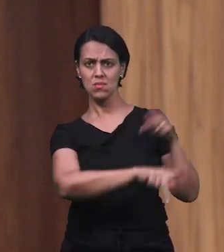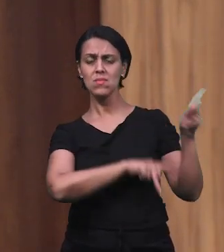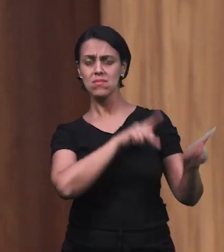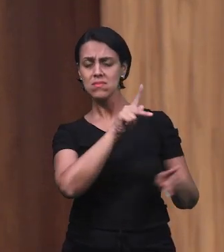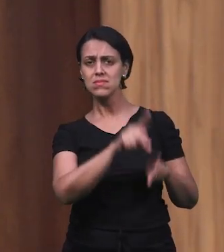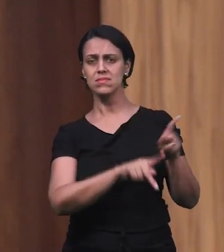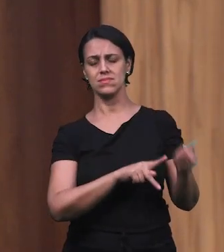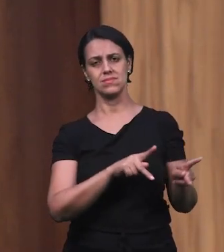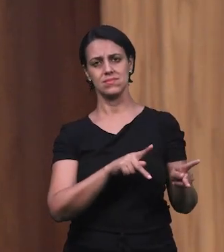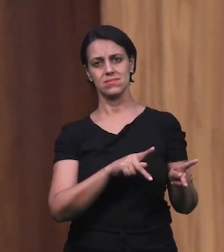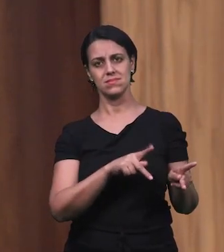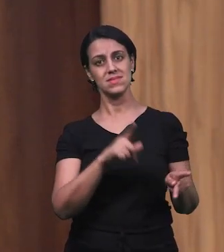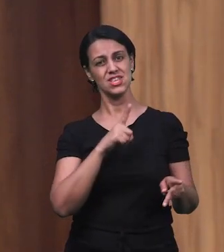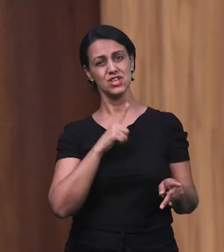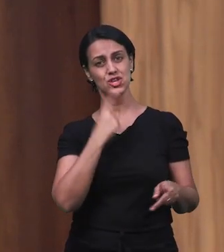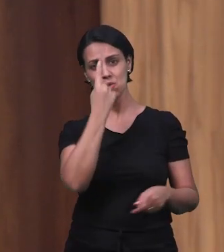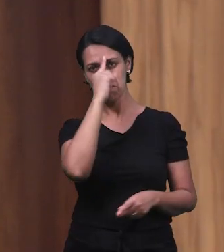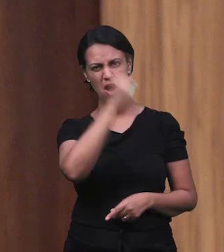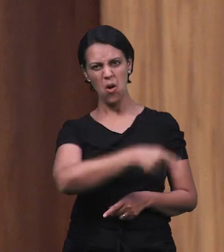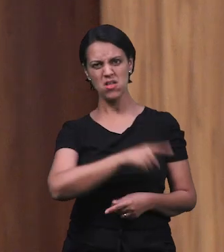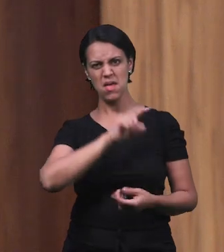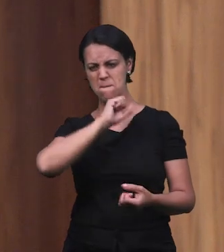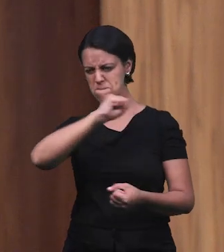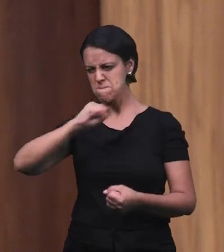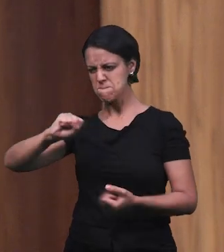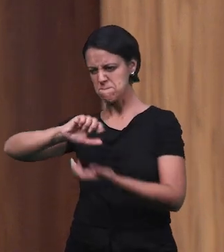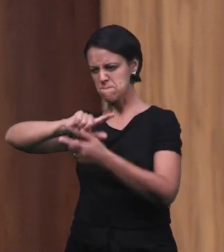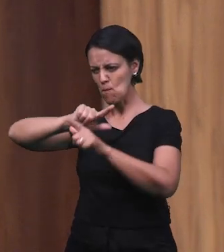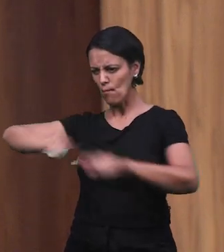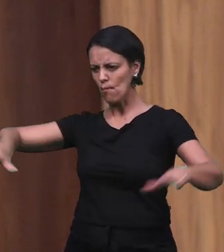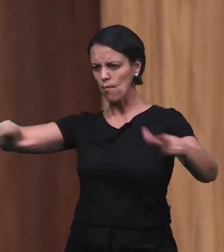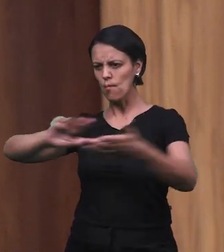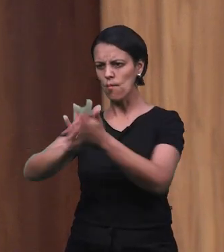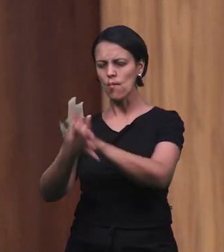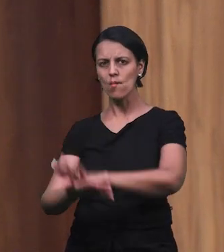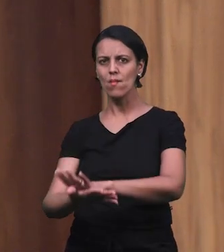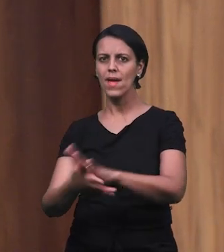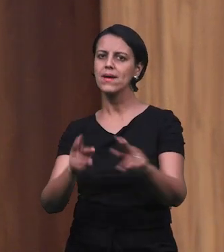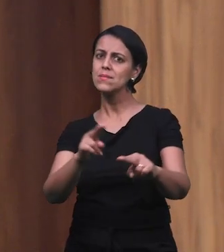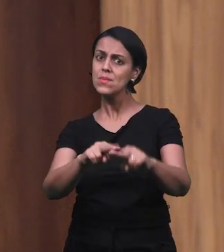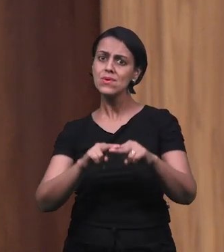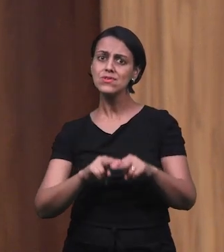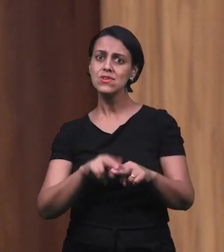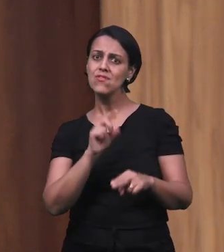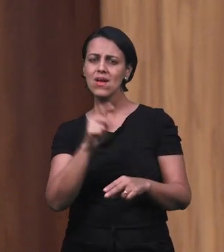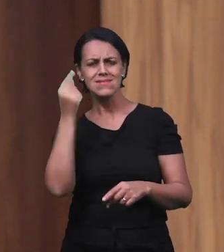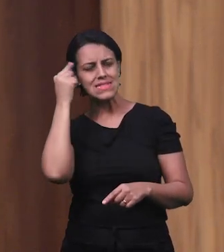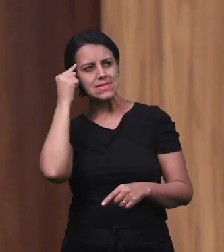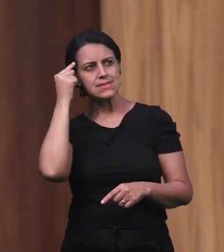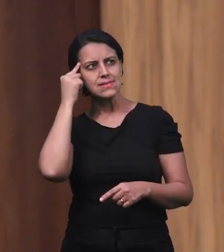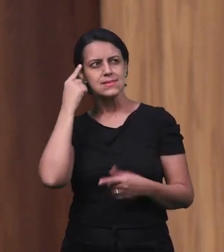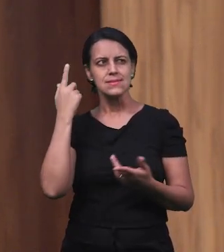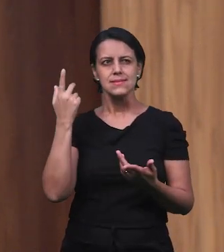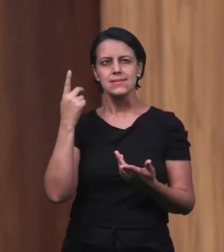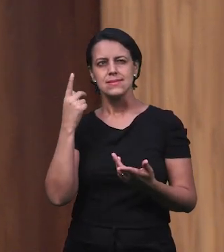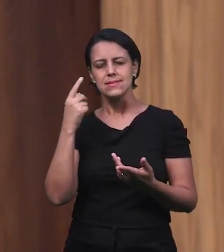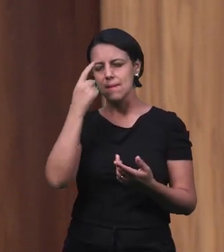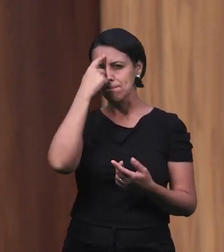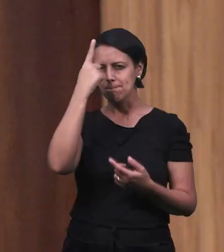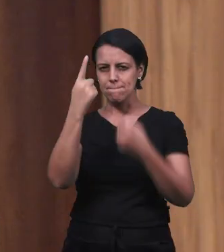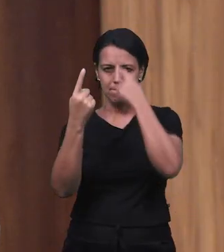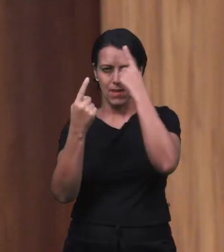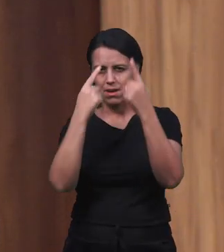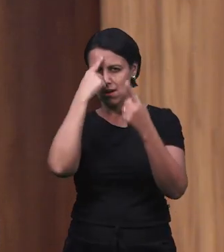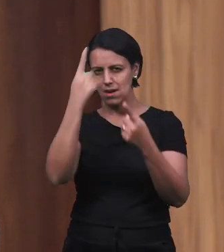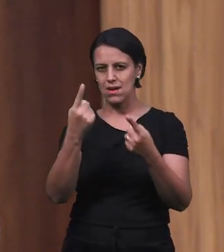no meio. Ninguém ia ficar vivo. Então, eles lutaram pela vida deles, arrumaram uma história, se